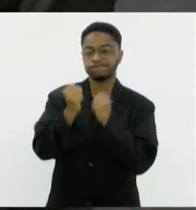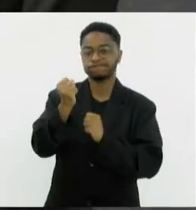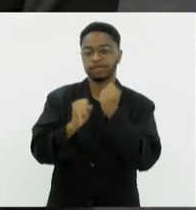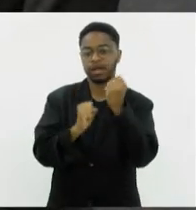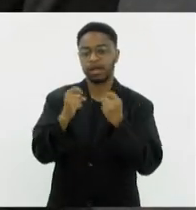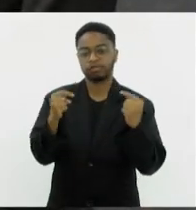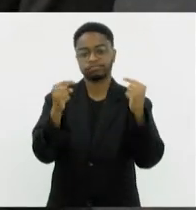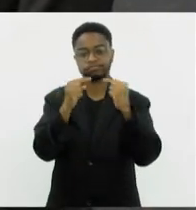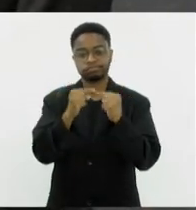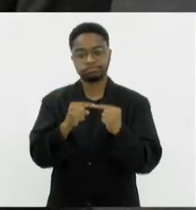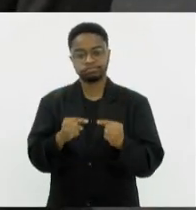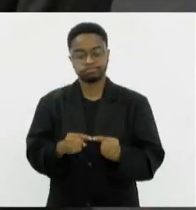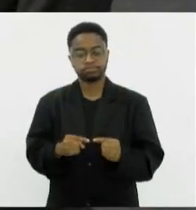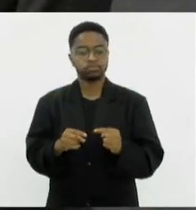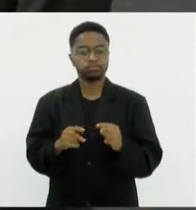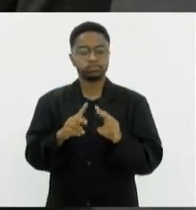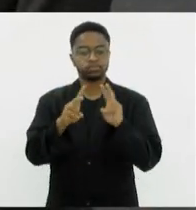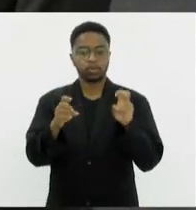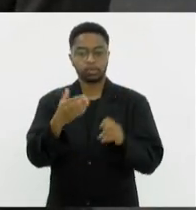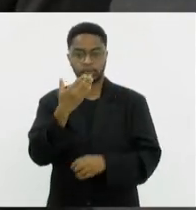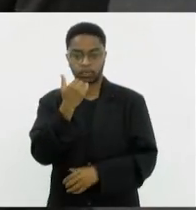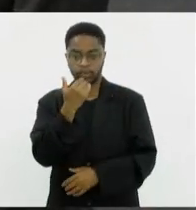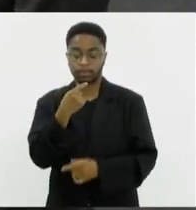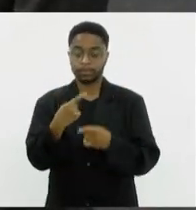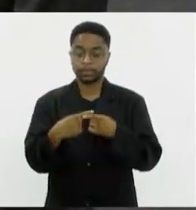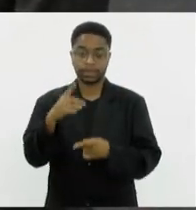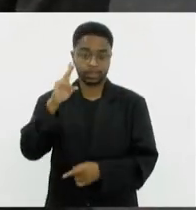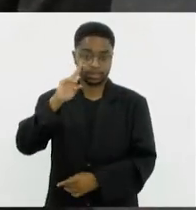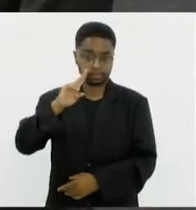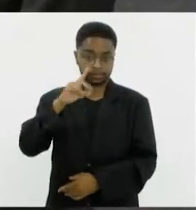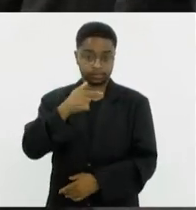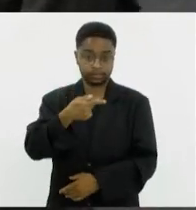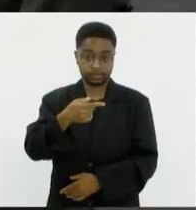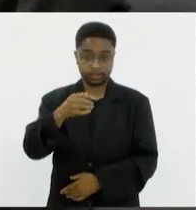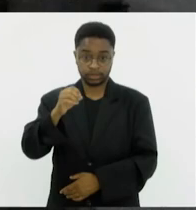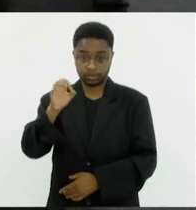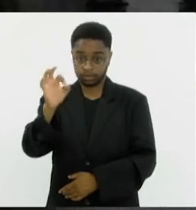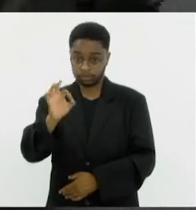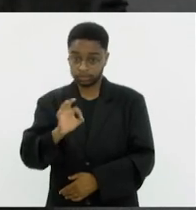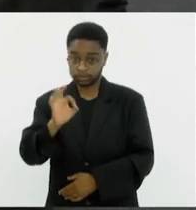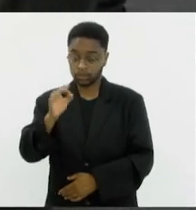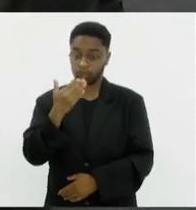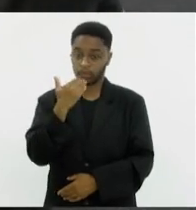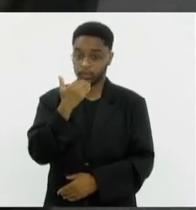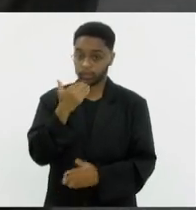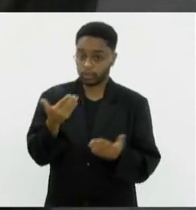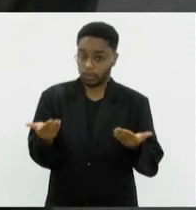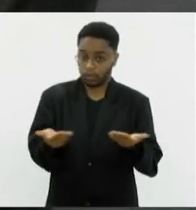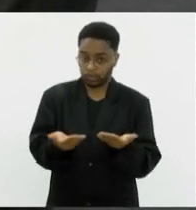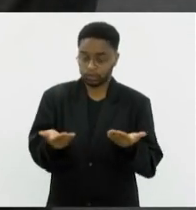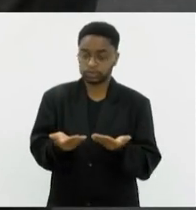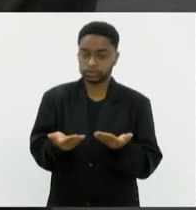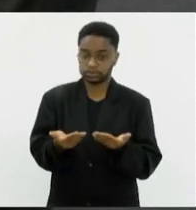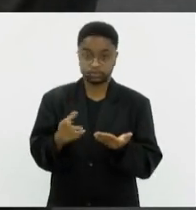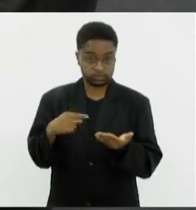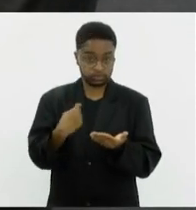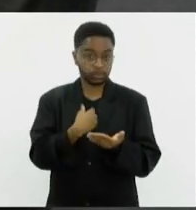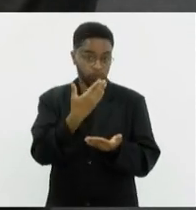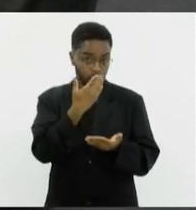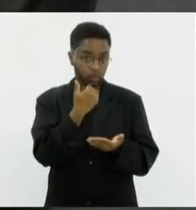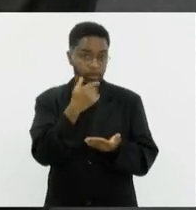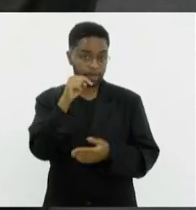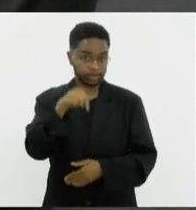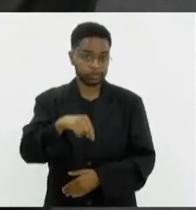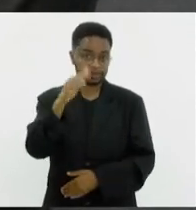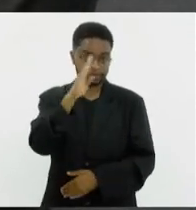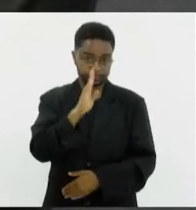industrializante do se alimentar. Lembrar que 70% dos alimentos hoje consumidos por todos nós,